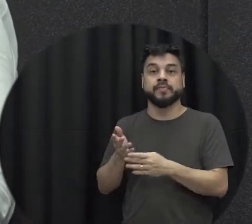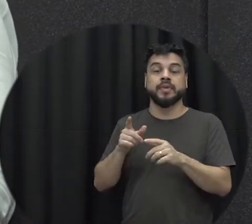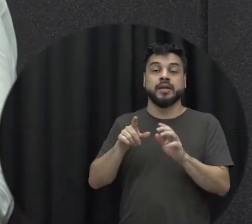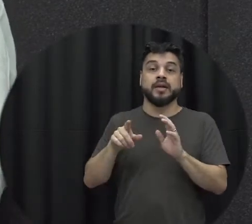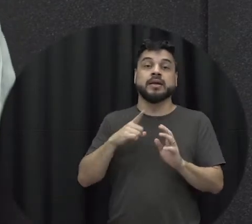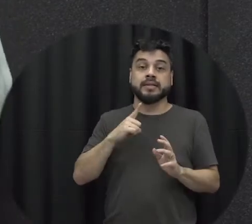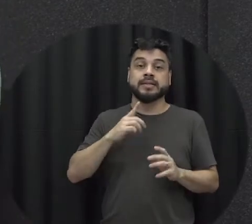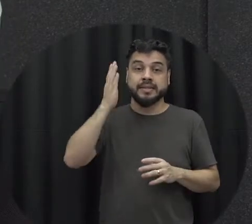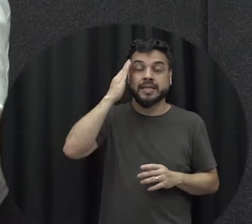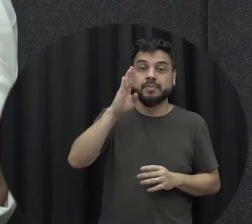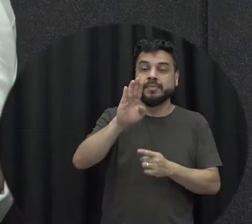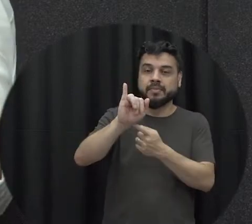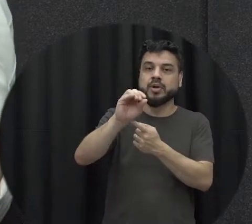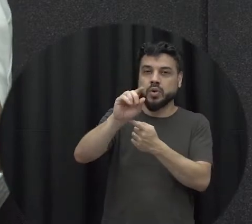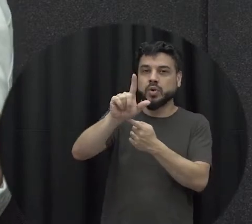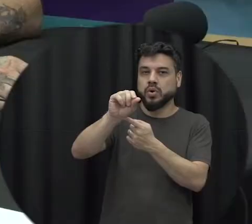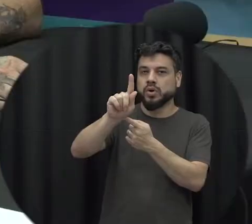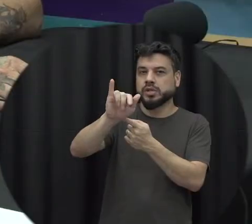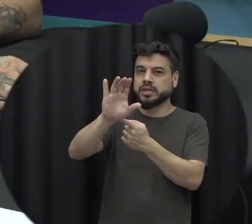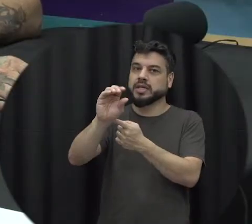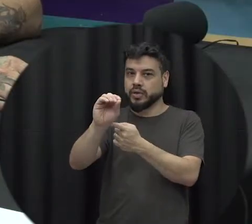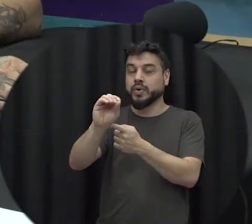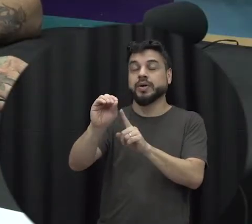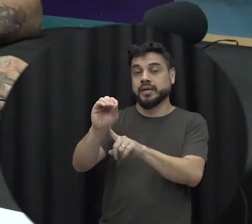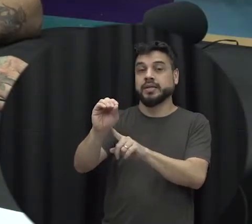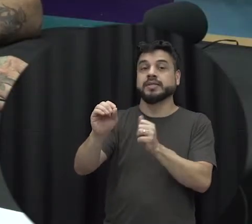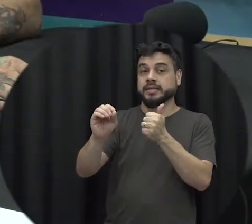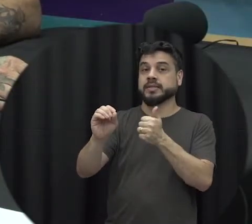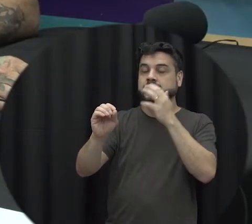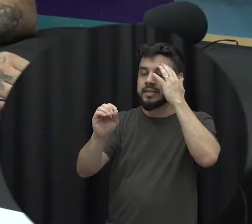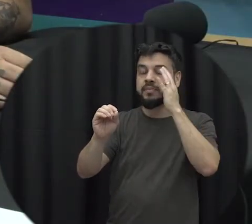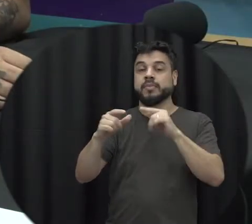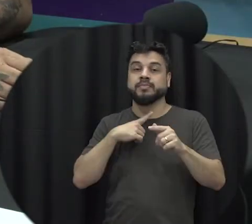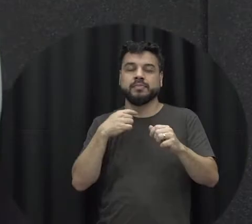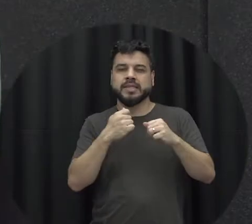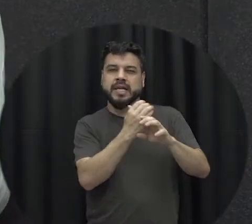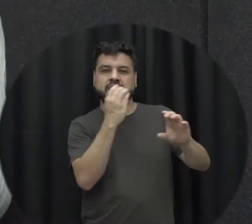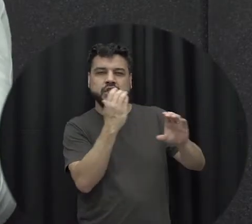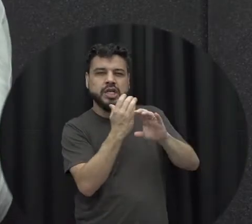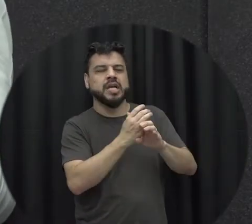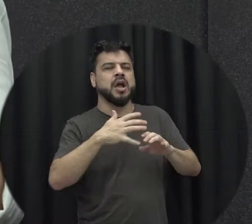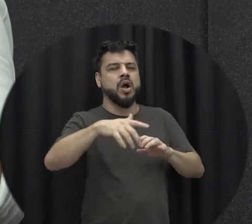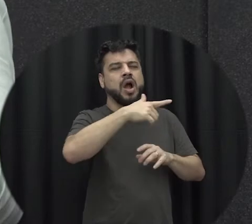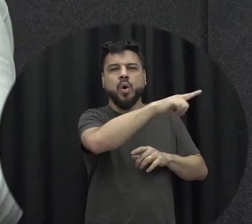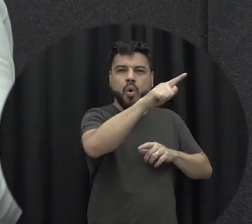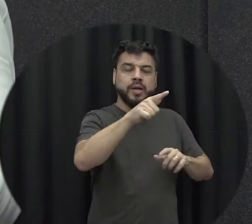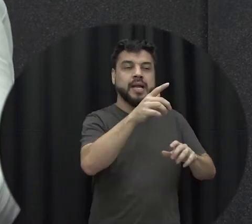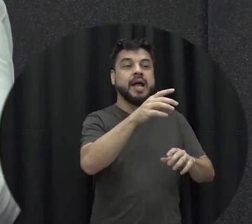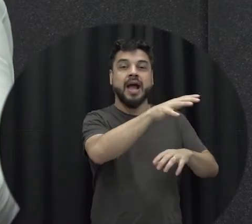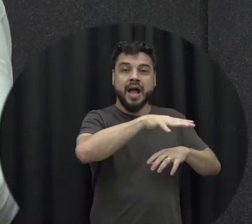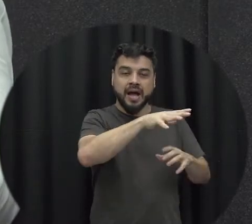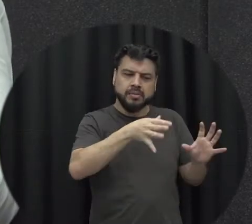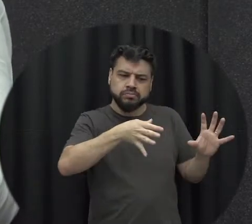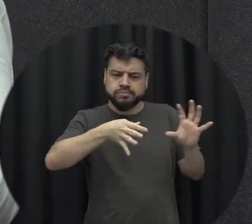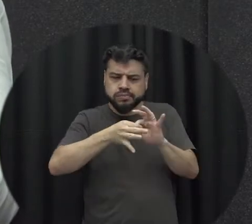parte biológica. A gente precisa, eu falo da engenharia, do pessoal de outras áreas, aplicando isso para que a biorremediação